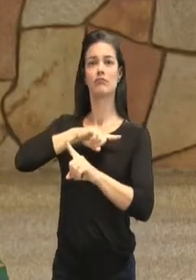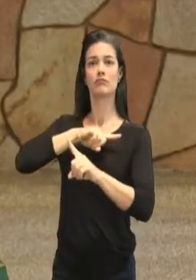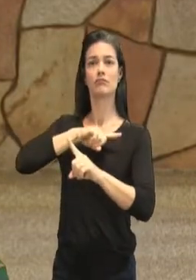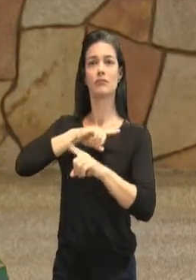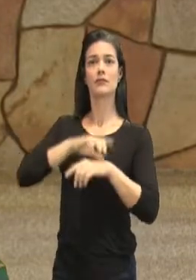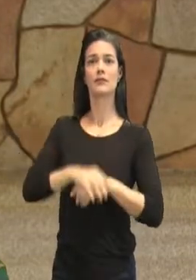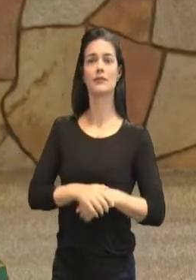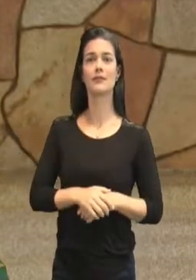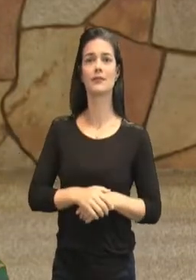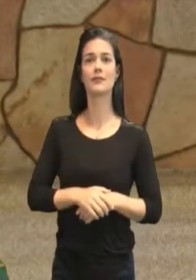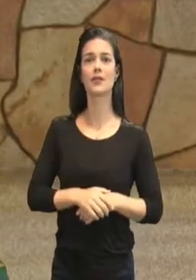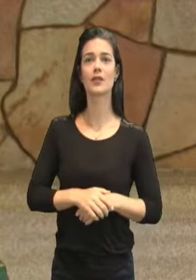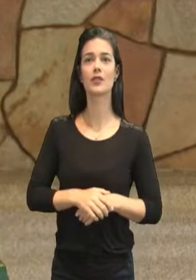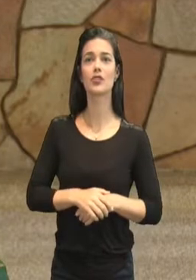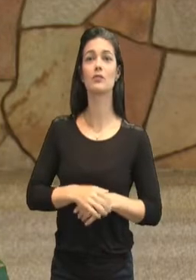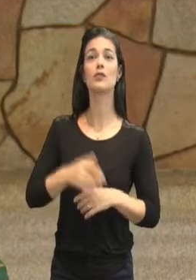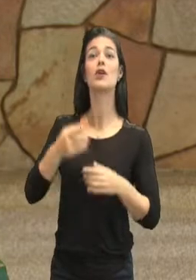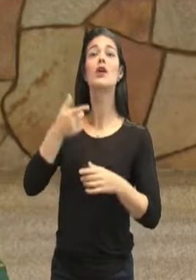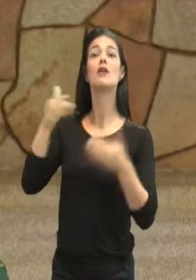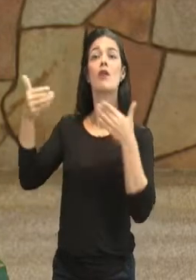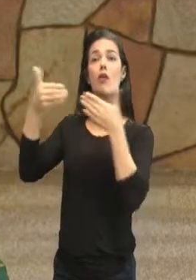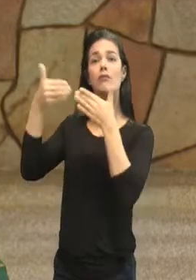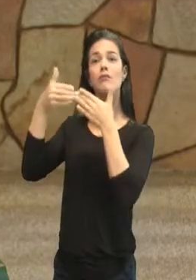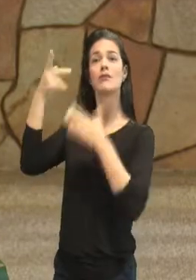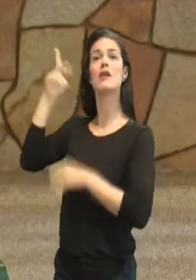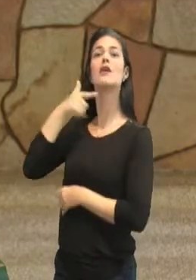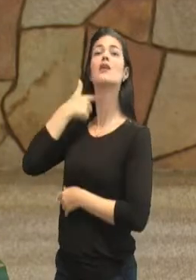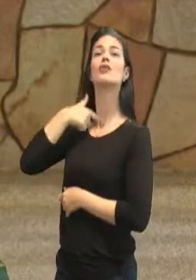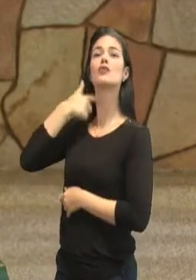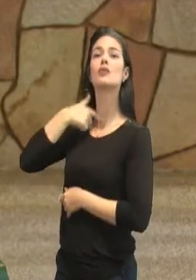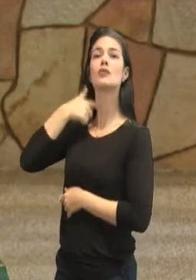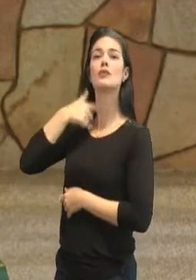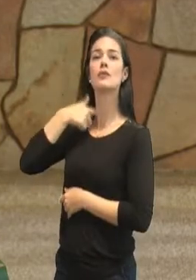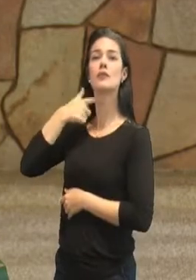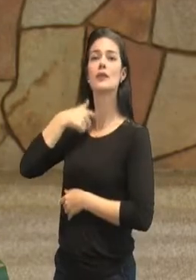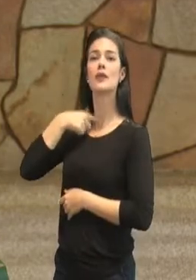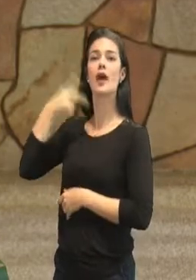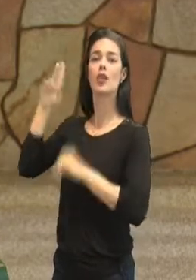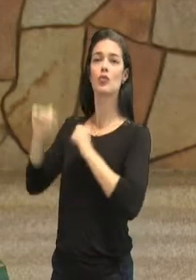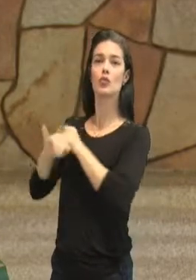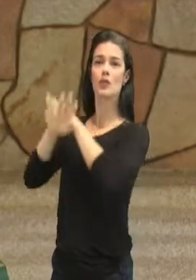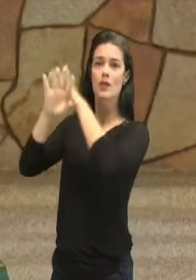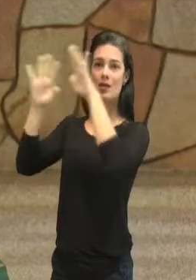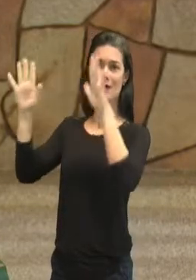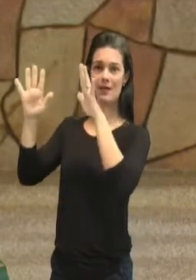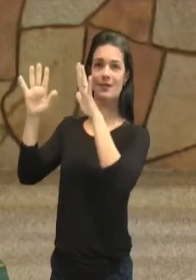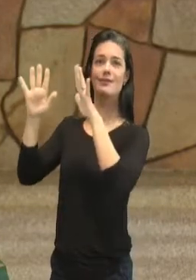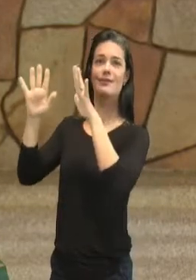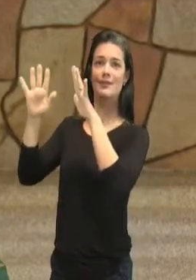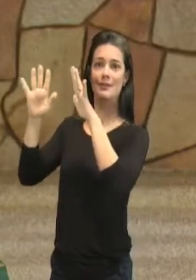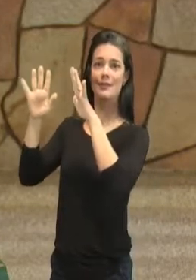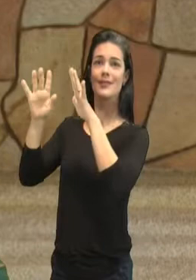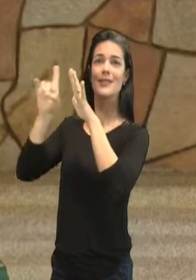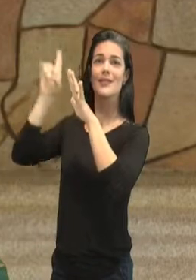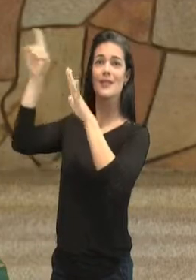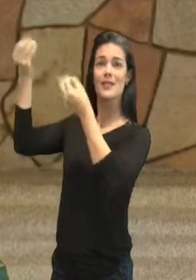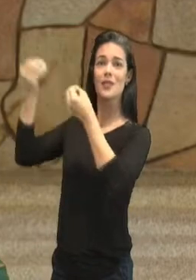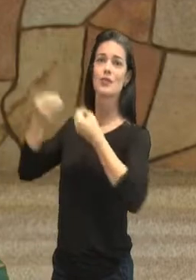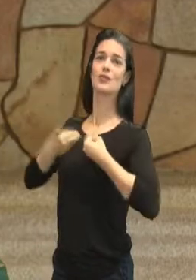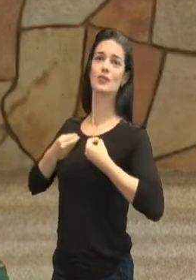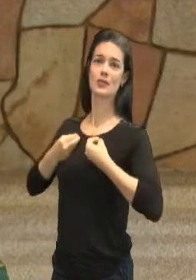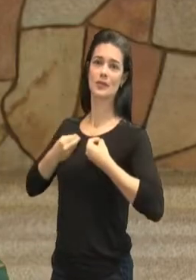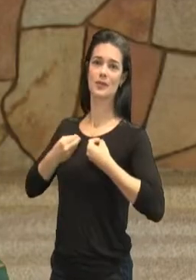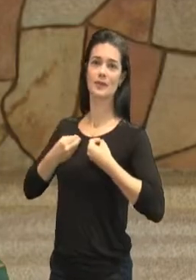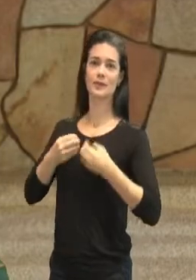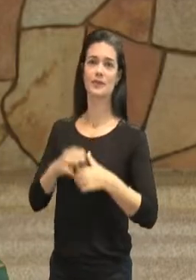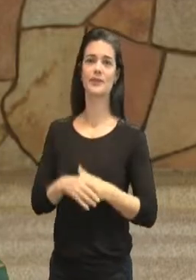o beneplácito da sua vontade, para louvor da glória de sua graça, que ele nos concedeu gratuitamente no